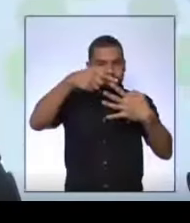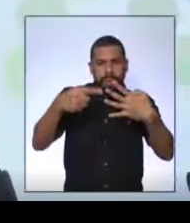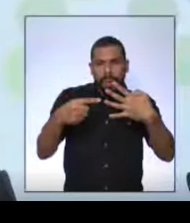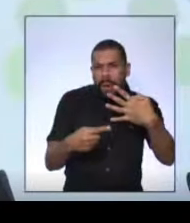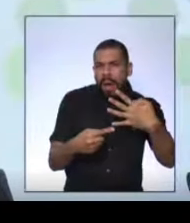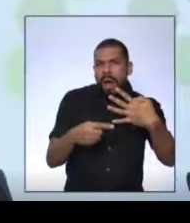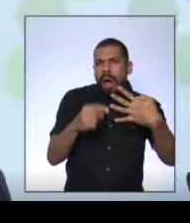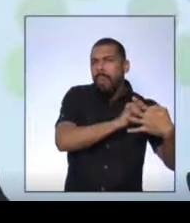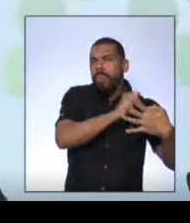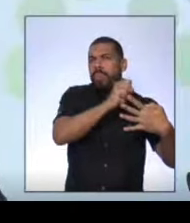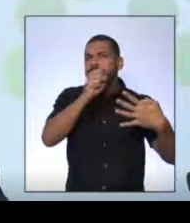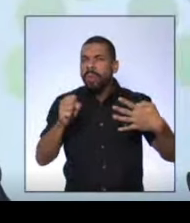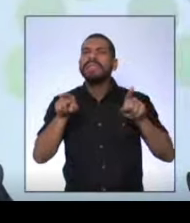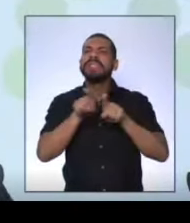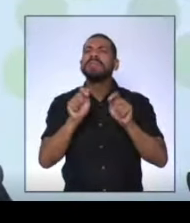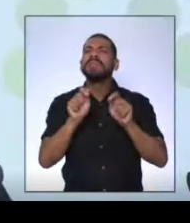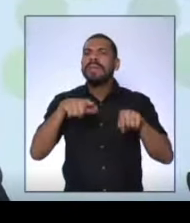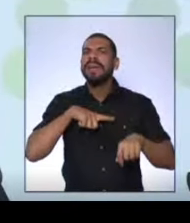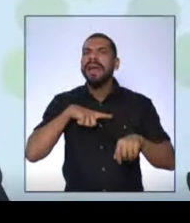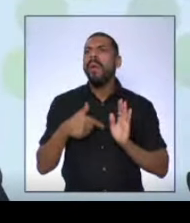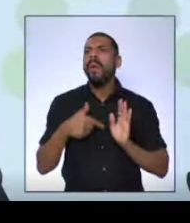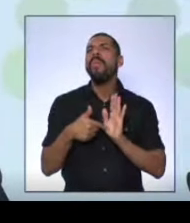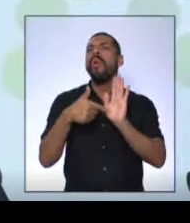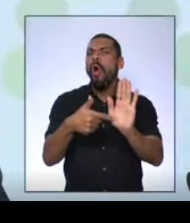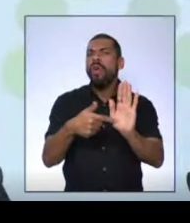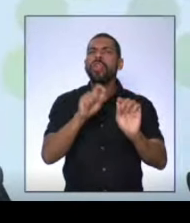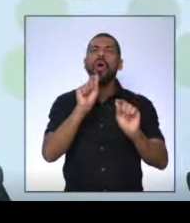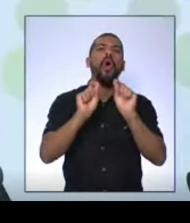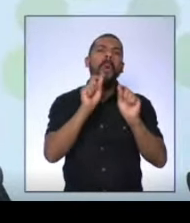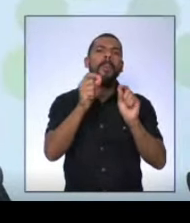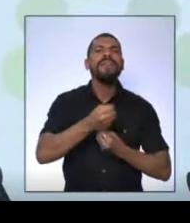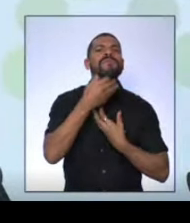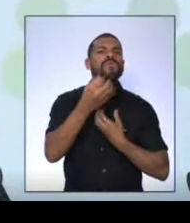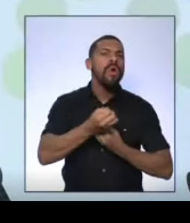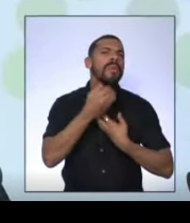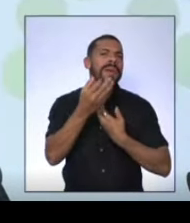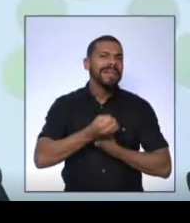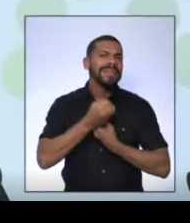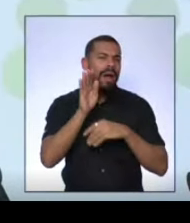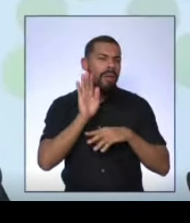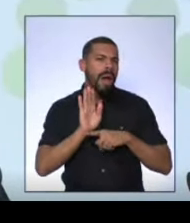streaming de preferência, e esse filme mostra como a informação, ela